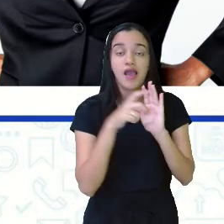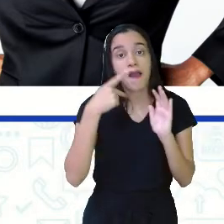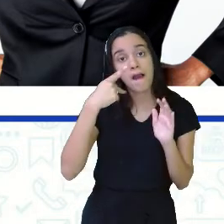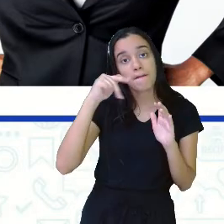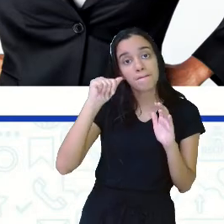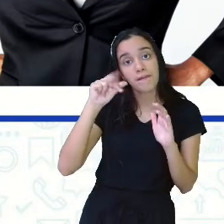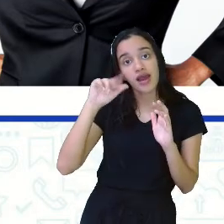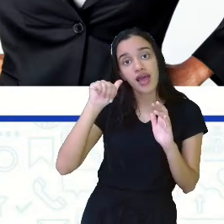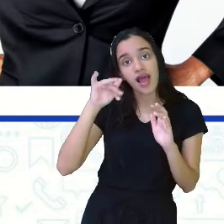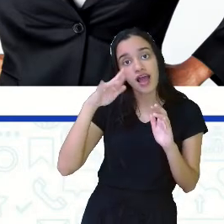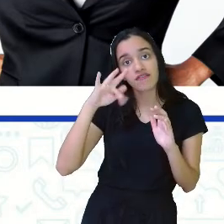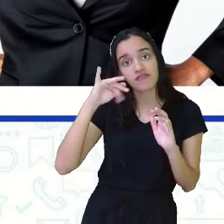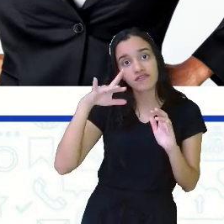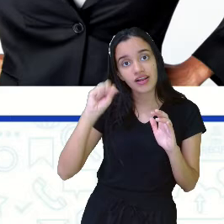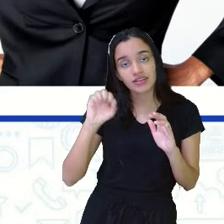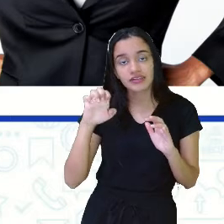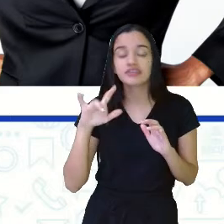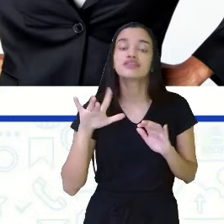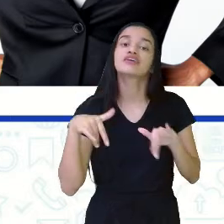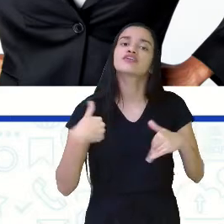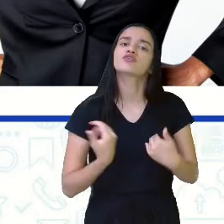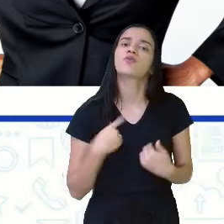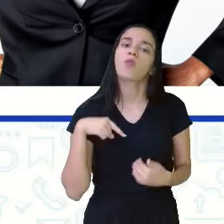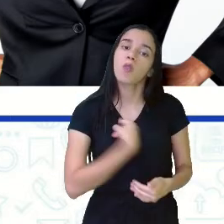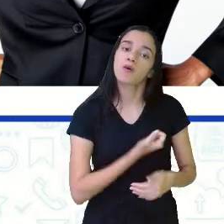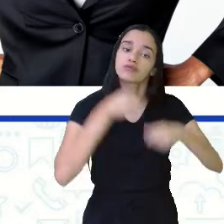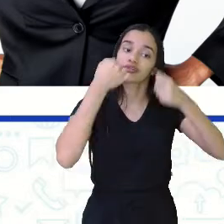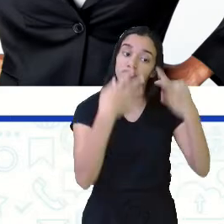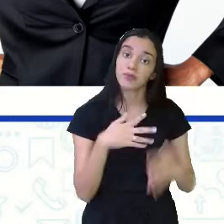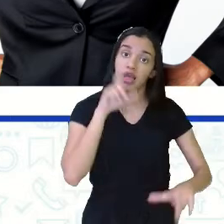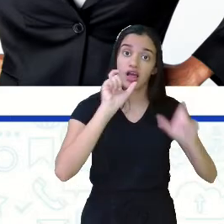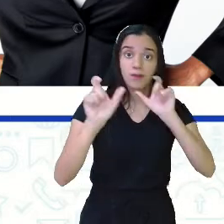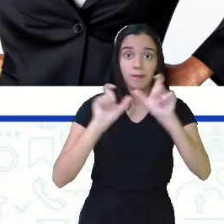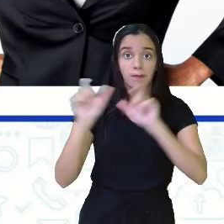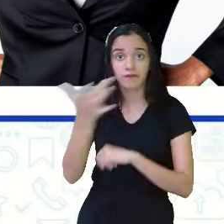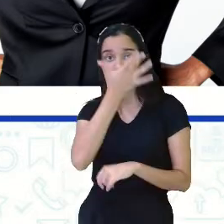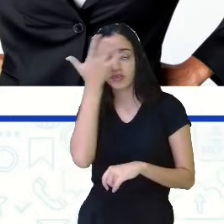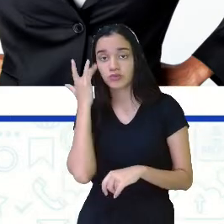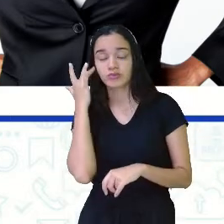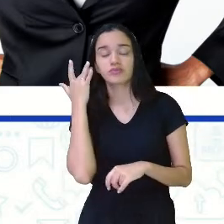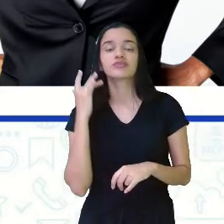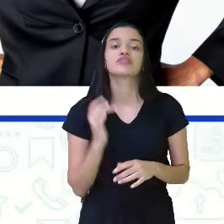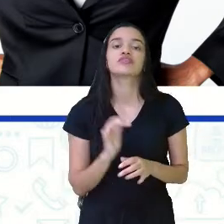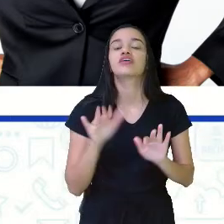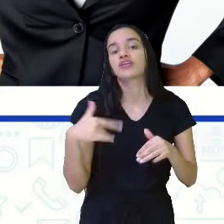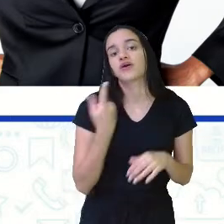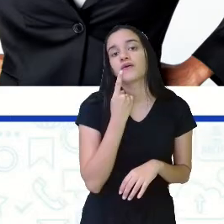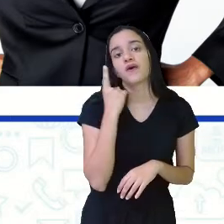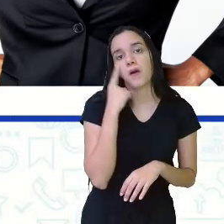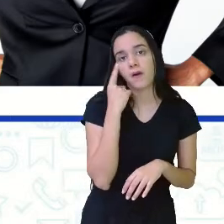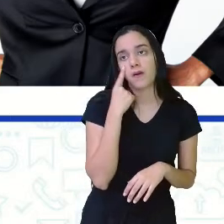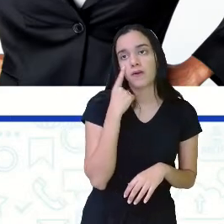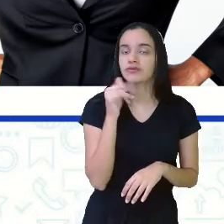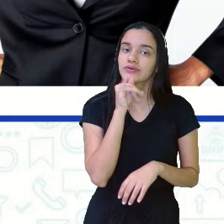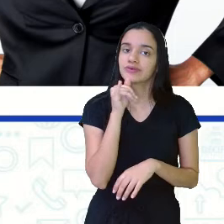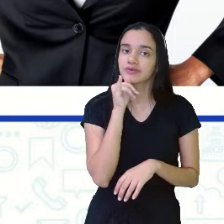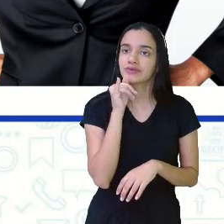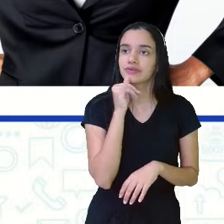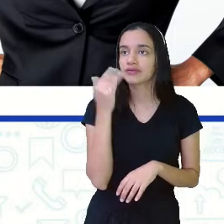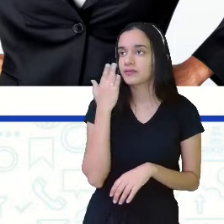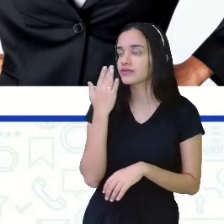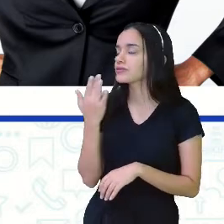paráfrase, que é quando a gente explica as palavras de outras pessoas com a nossa. Então, ó, o exemplo que eu